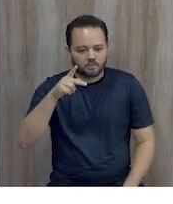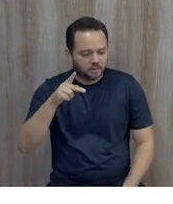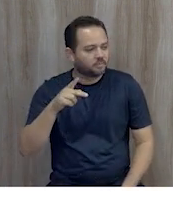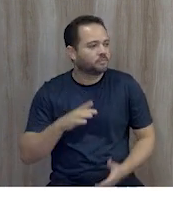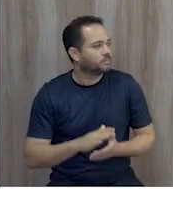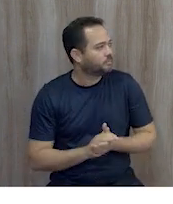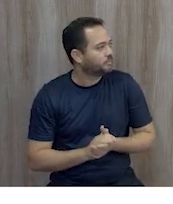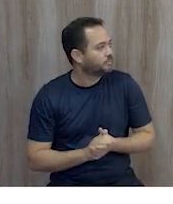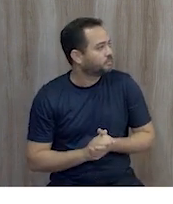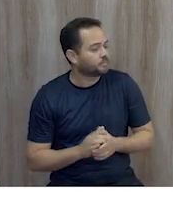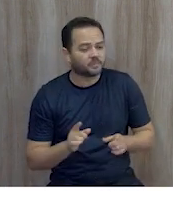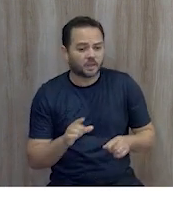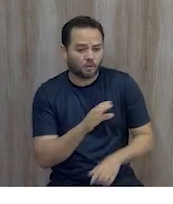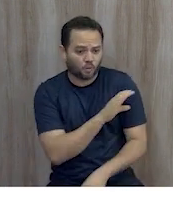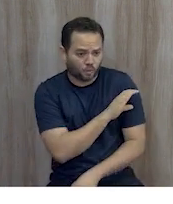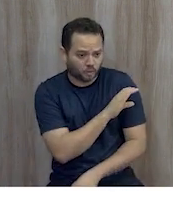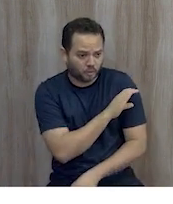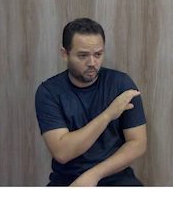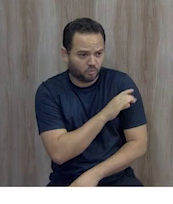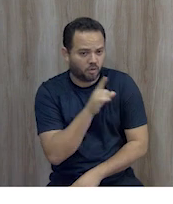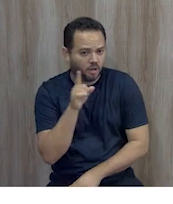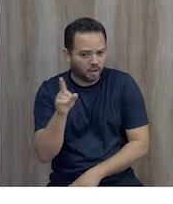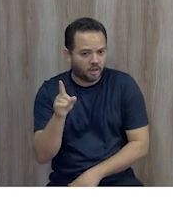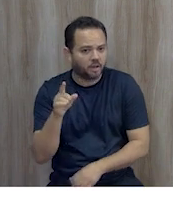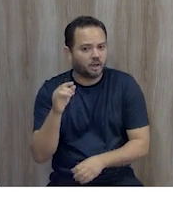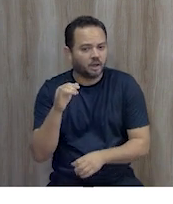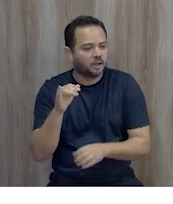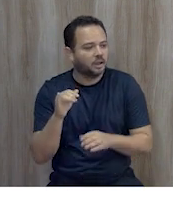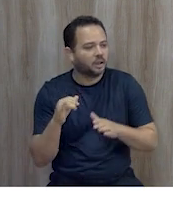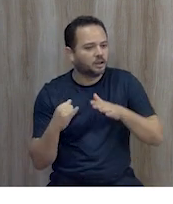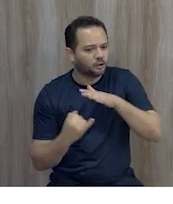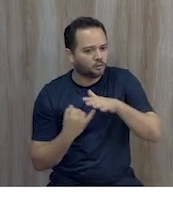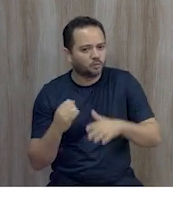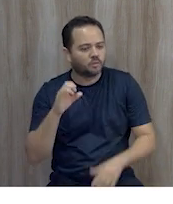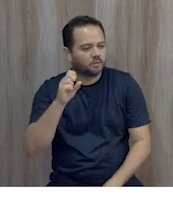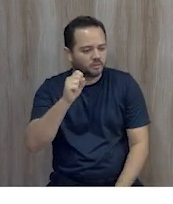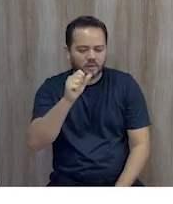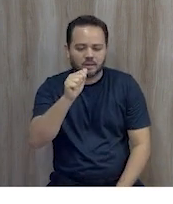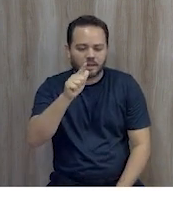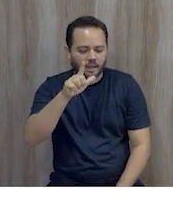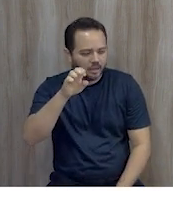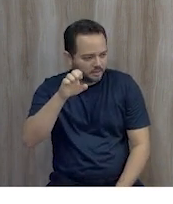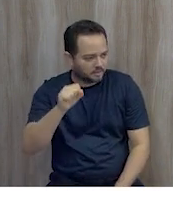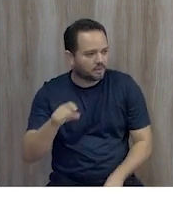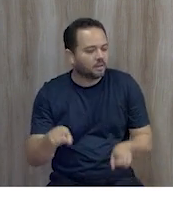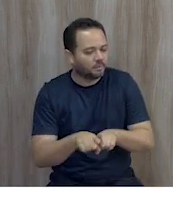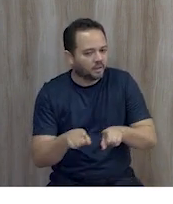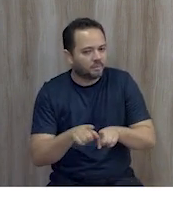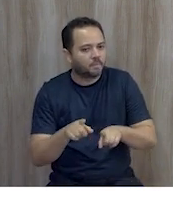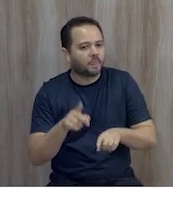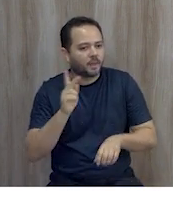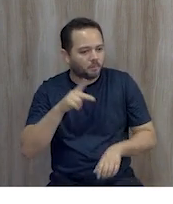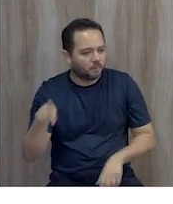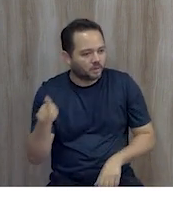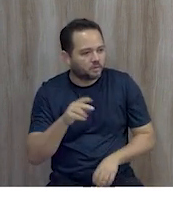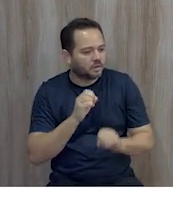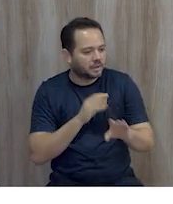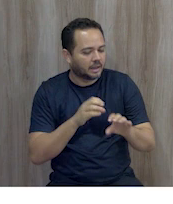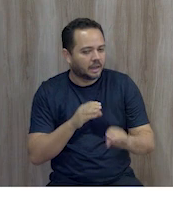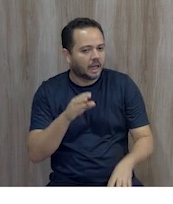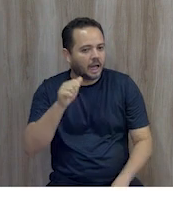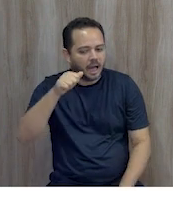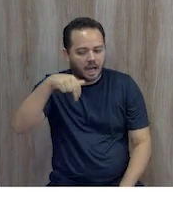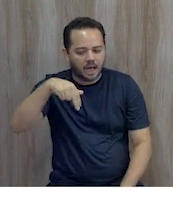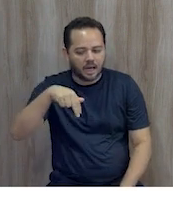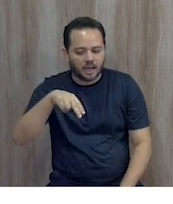plásticas periodontais no Instituto Salles, em São José dos Campos. Sou professora da graduação da Faculdade Anhanguera.